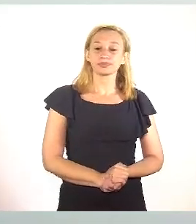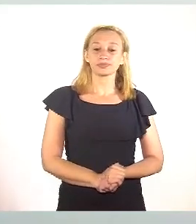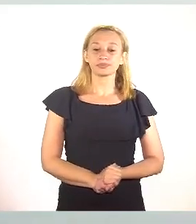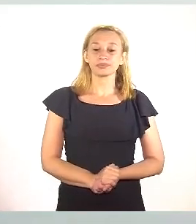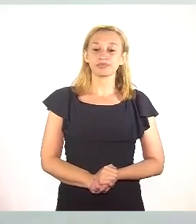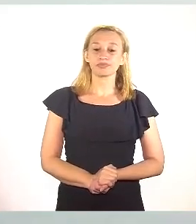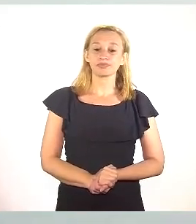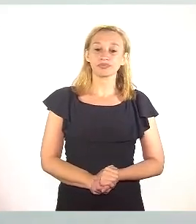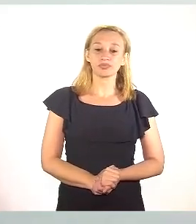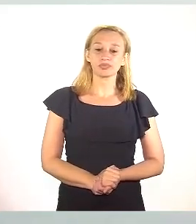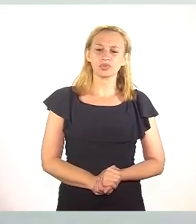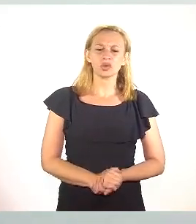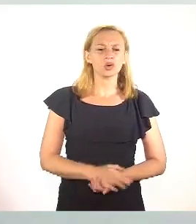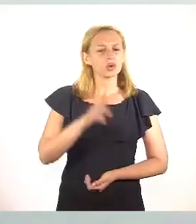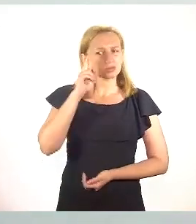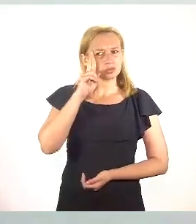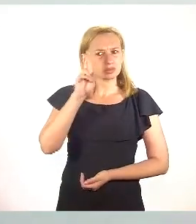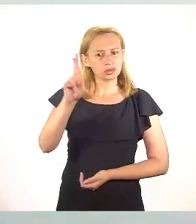Vossa Senhoria